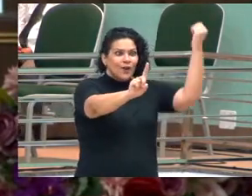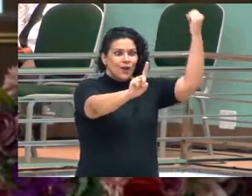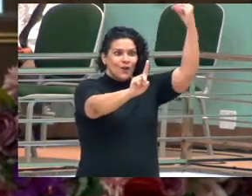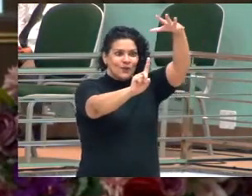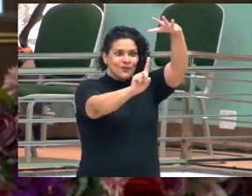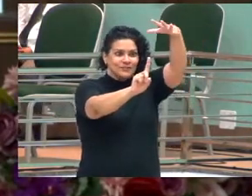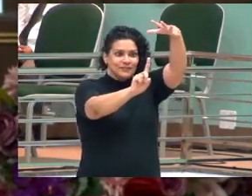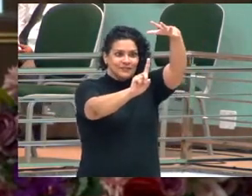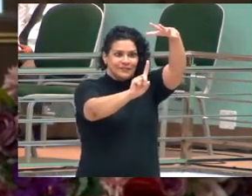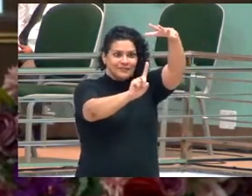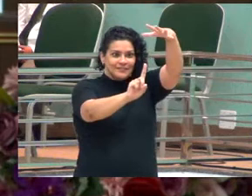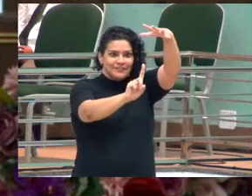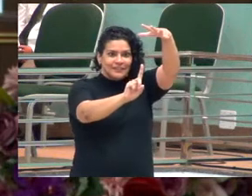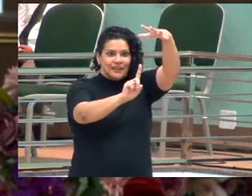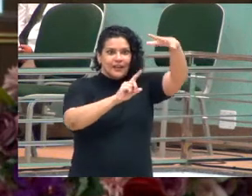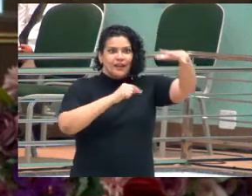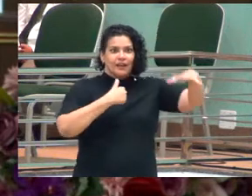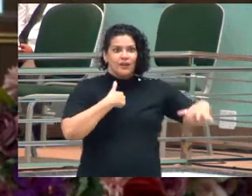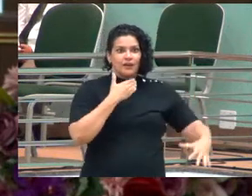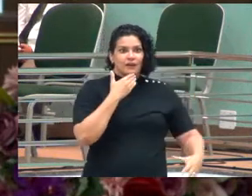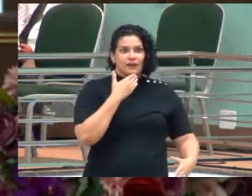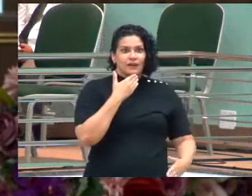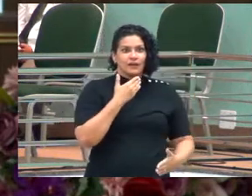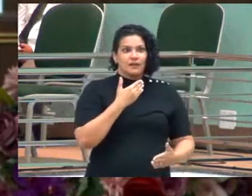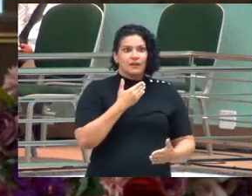tira o pecado do mundo.